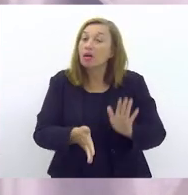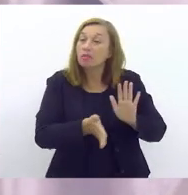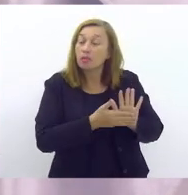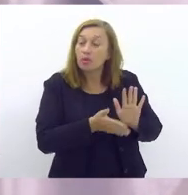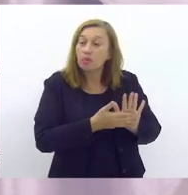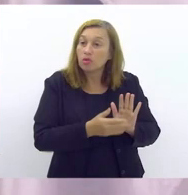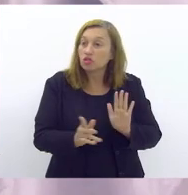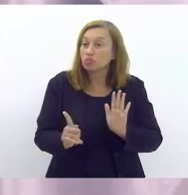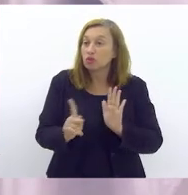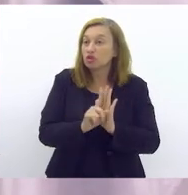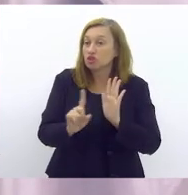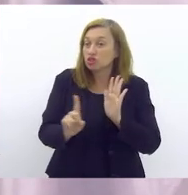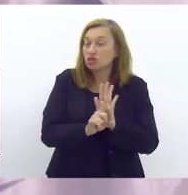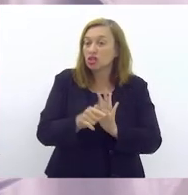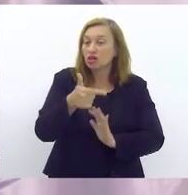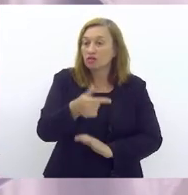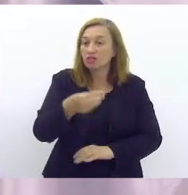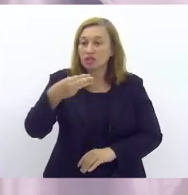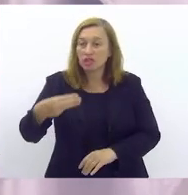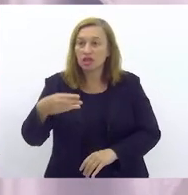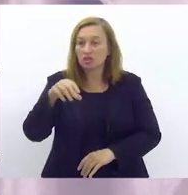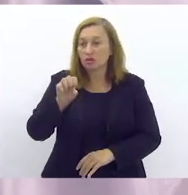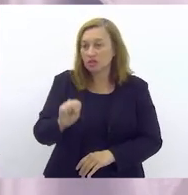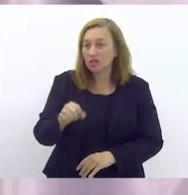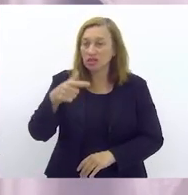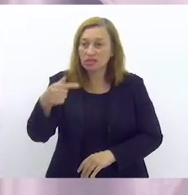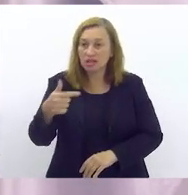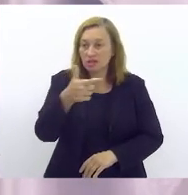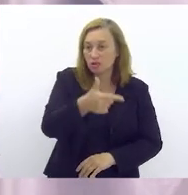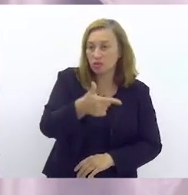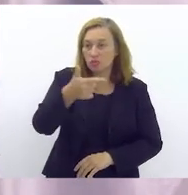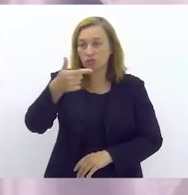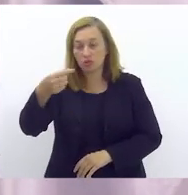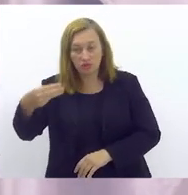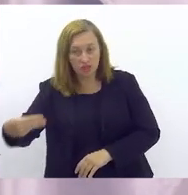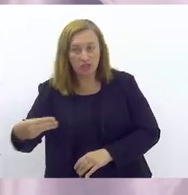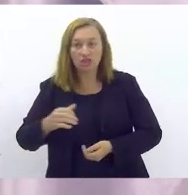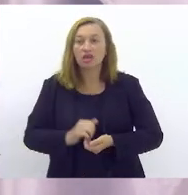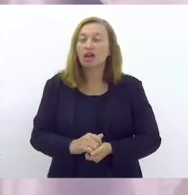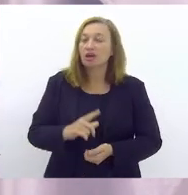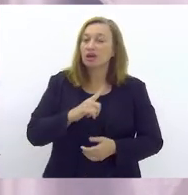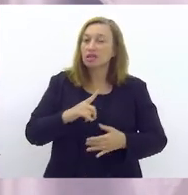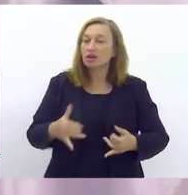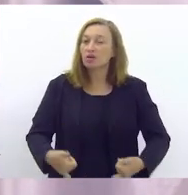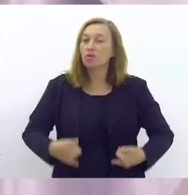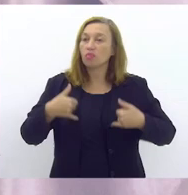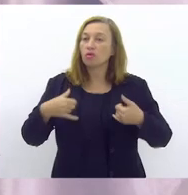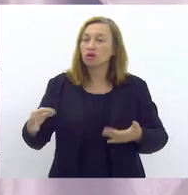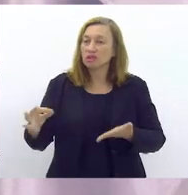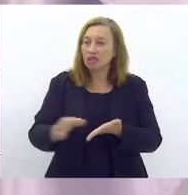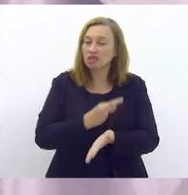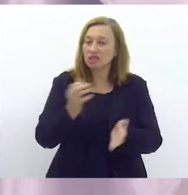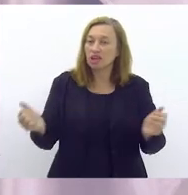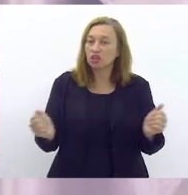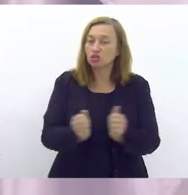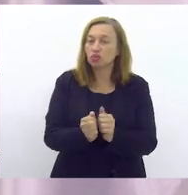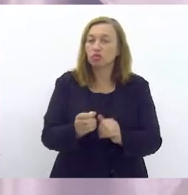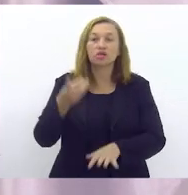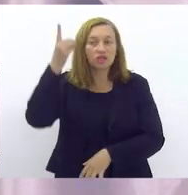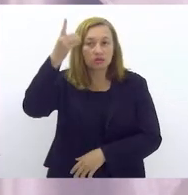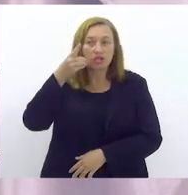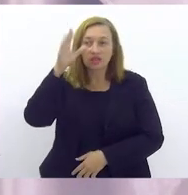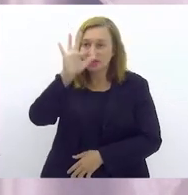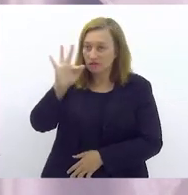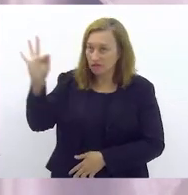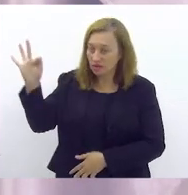do projeto de lei 2387 de 2023, que tenho a honra de assinar junto com a deputada